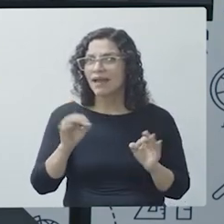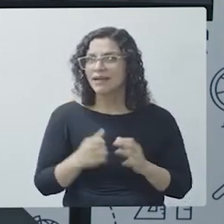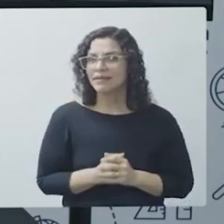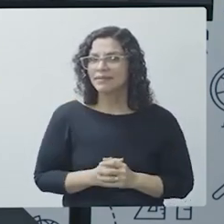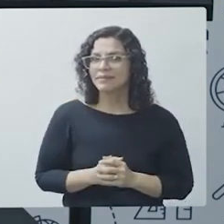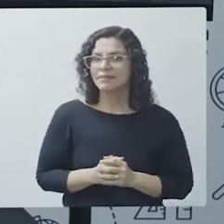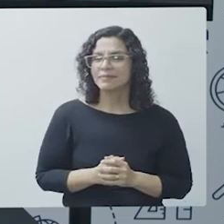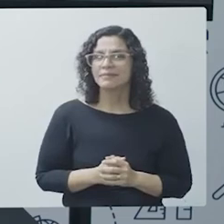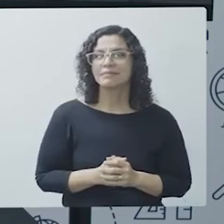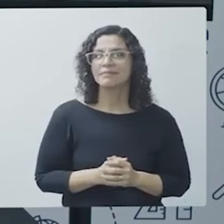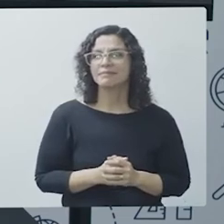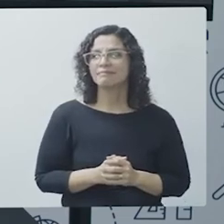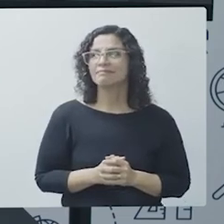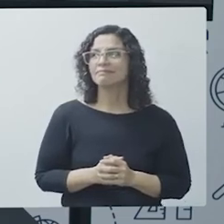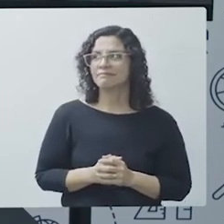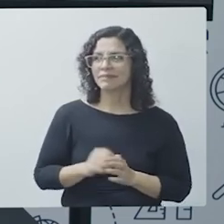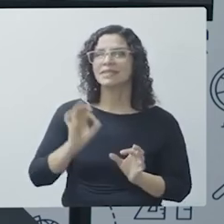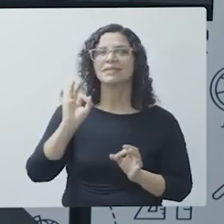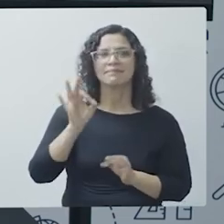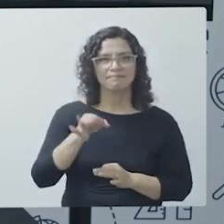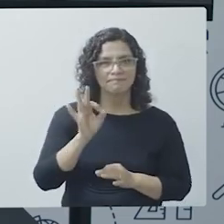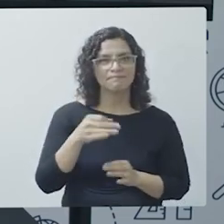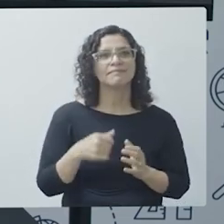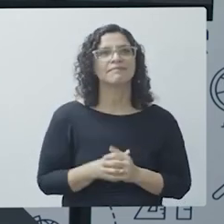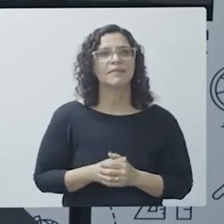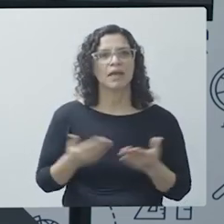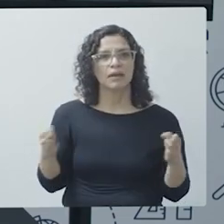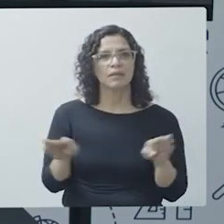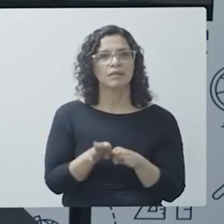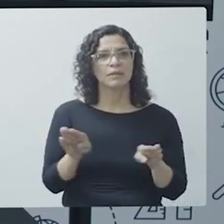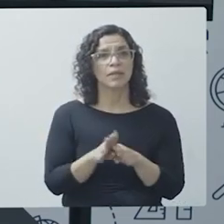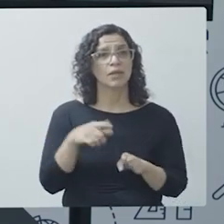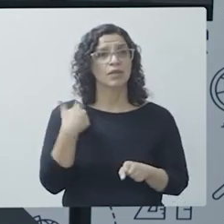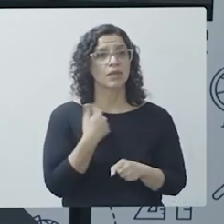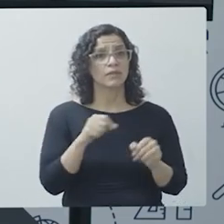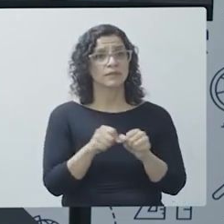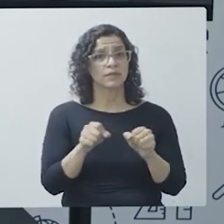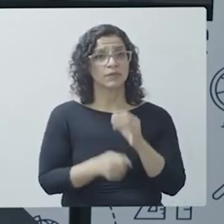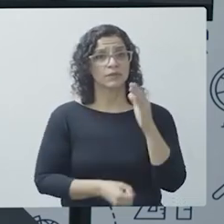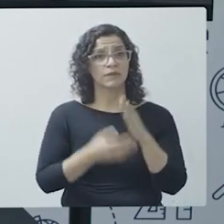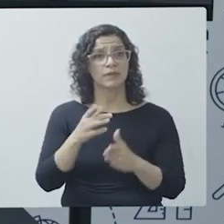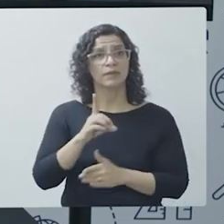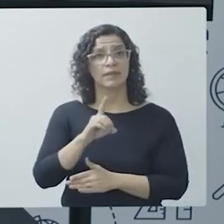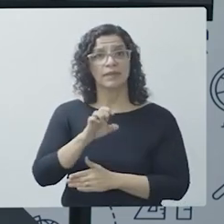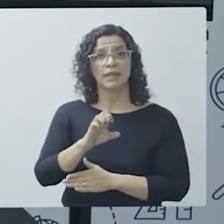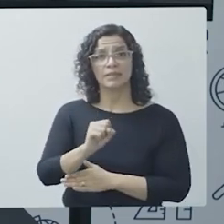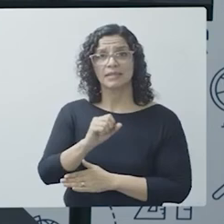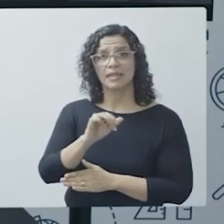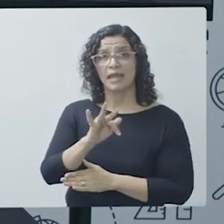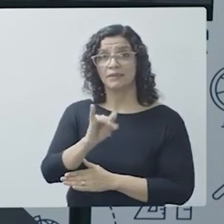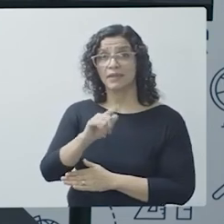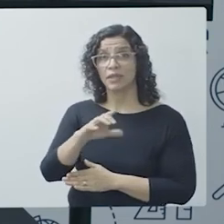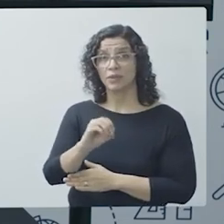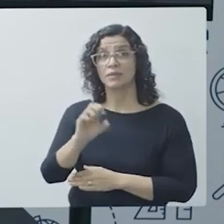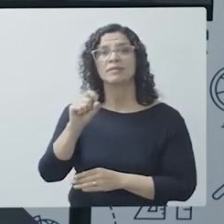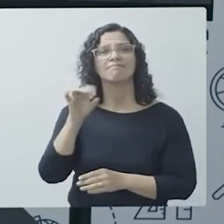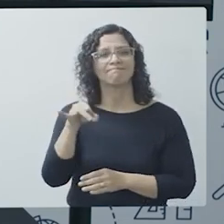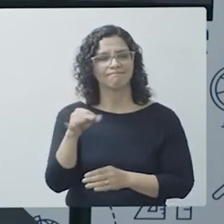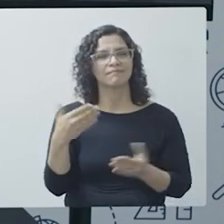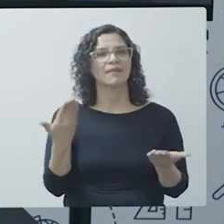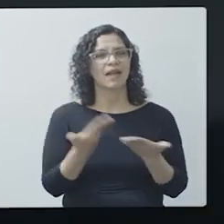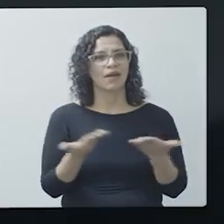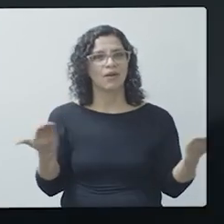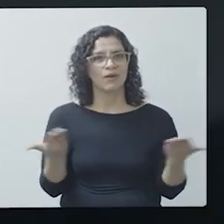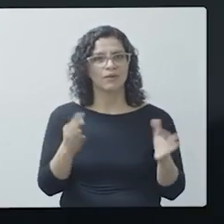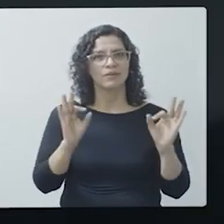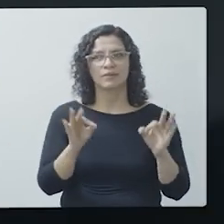Desafi-os. Isso mesmo. Nós fizemos muitos desafios